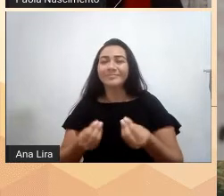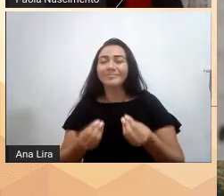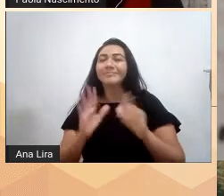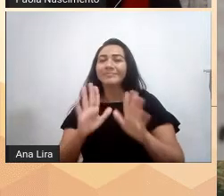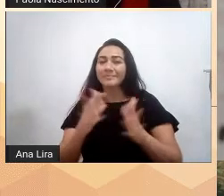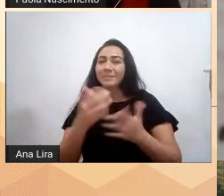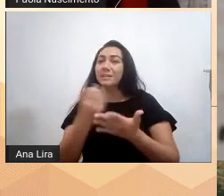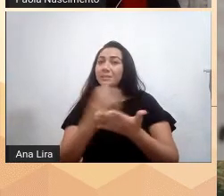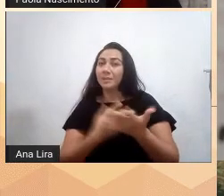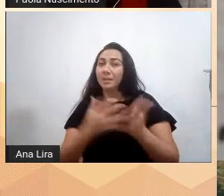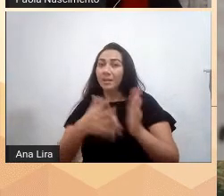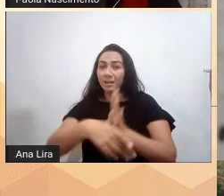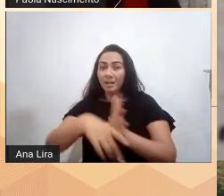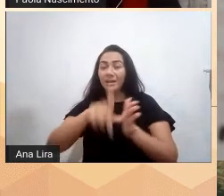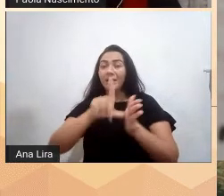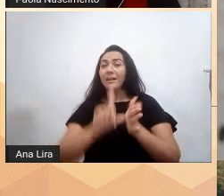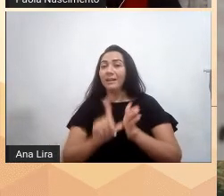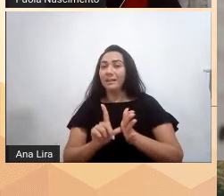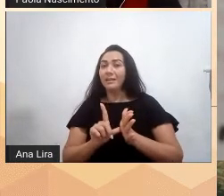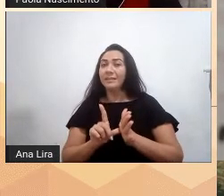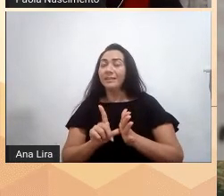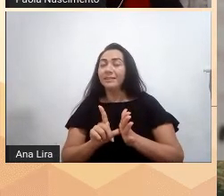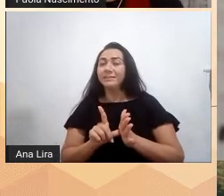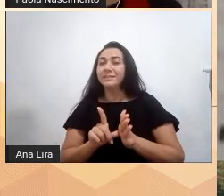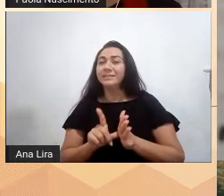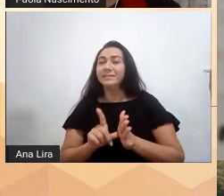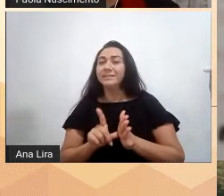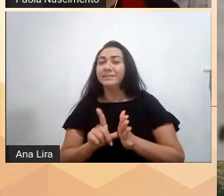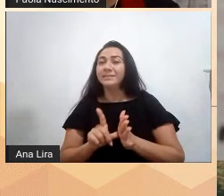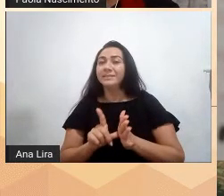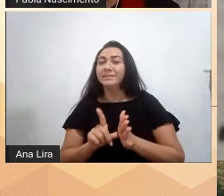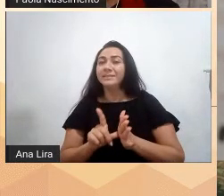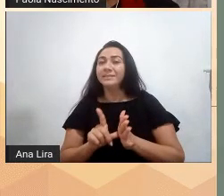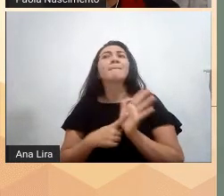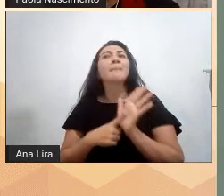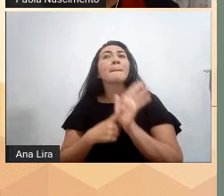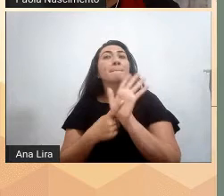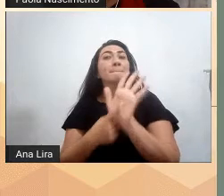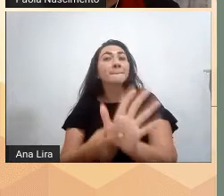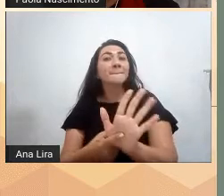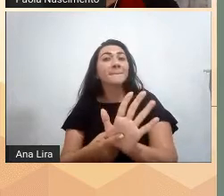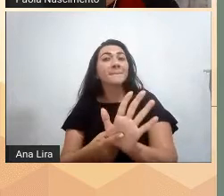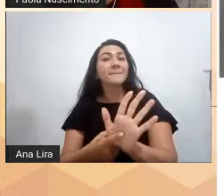prosseguimento, eu quero compartilhar com vocês, deixa eu ver se eu consigo aqui,